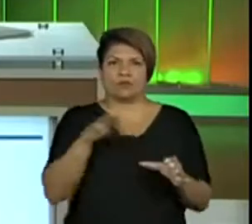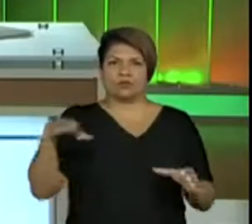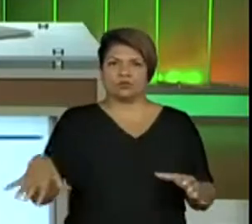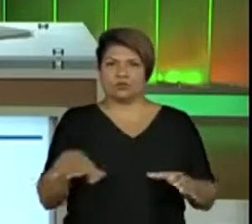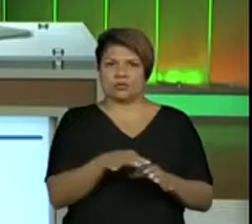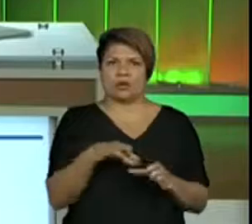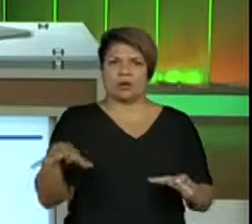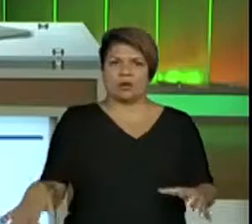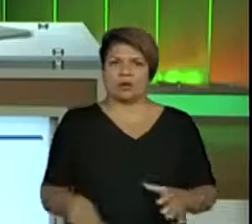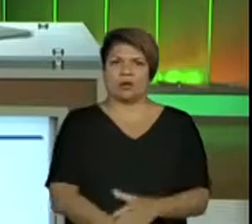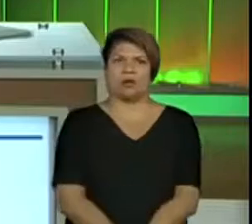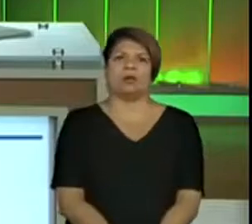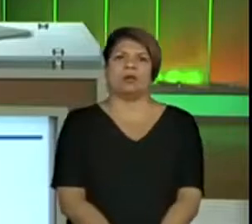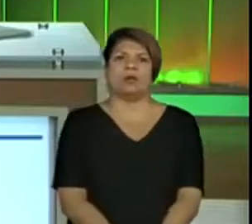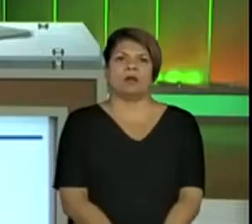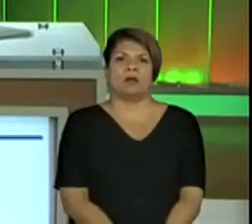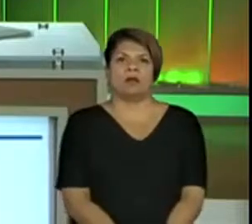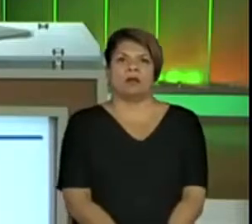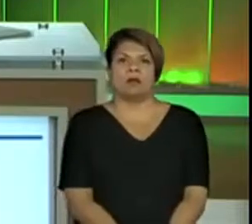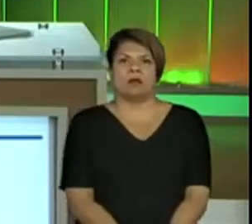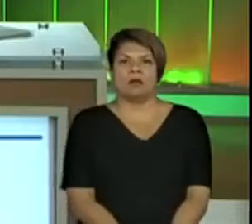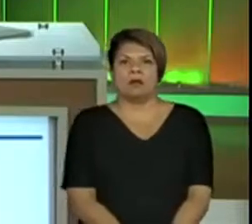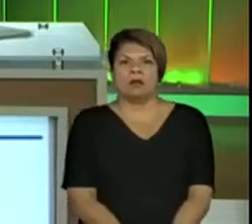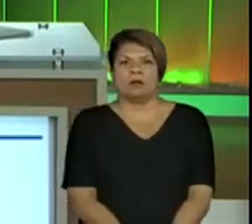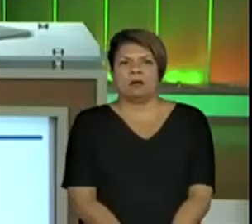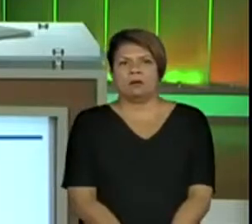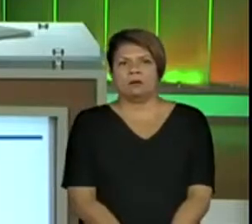observo, opa,